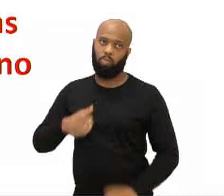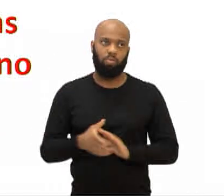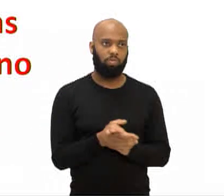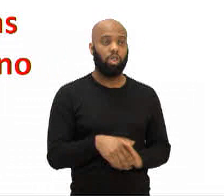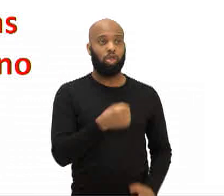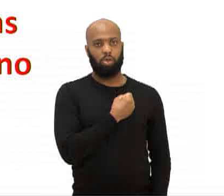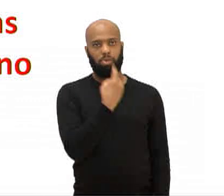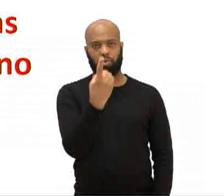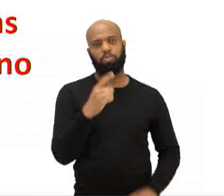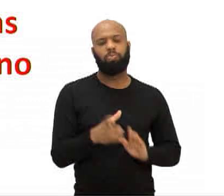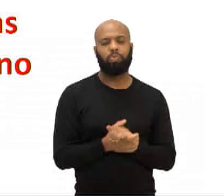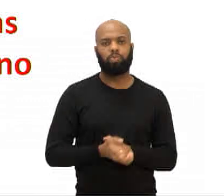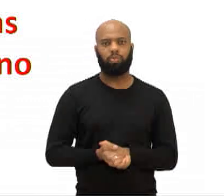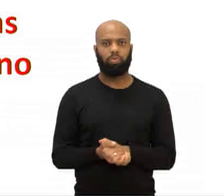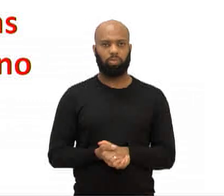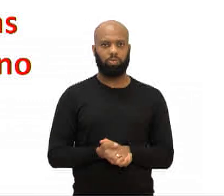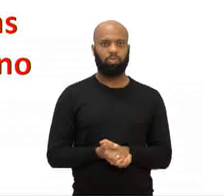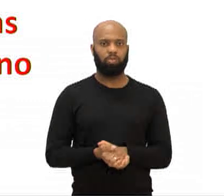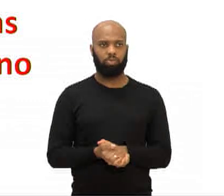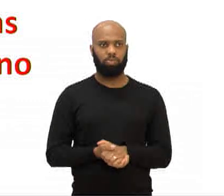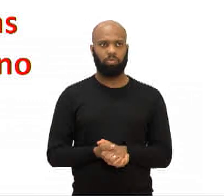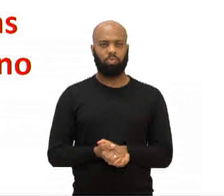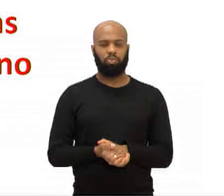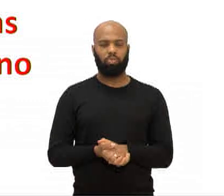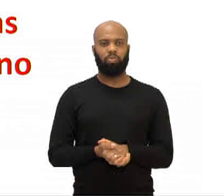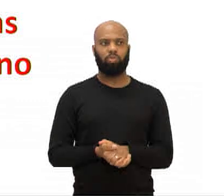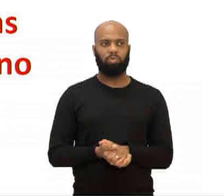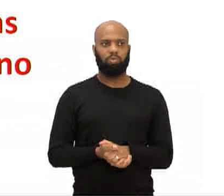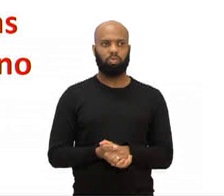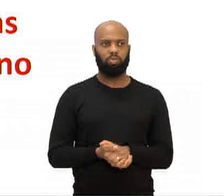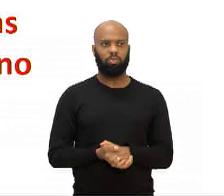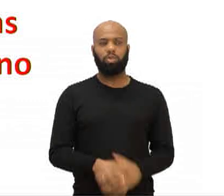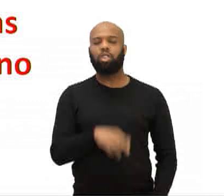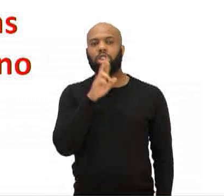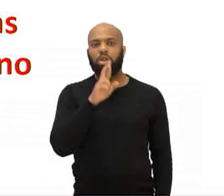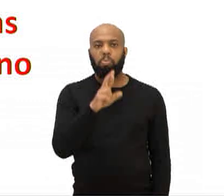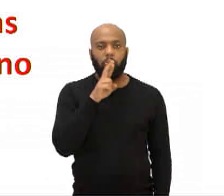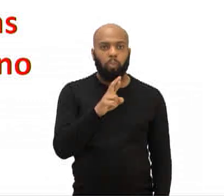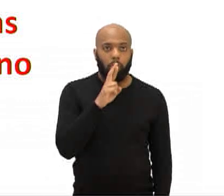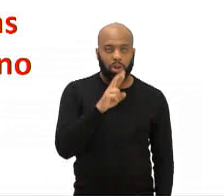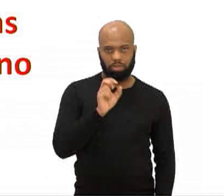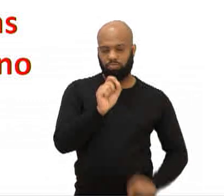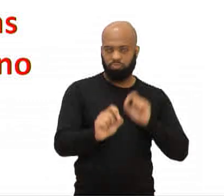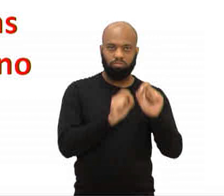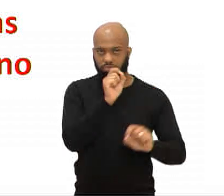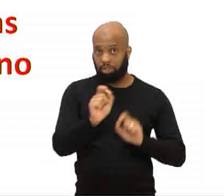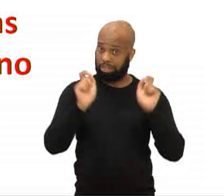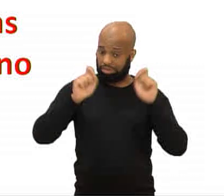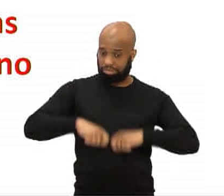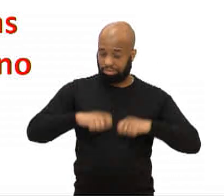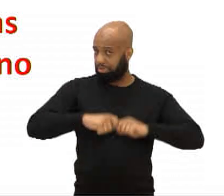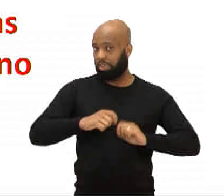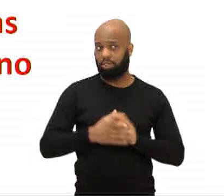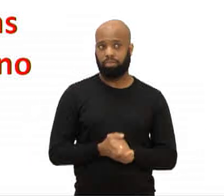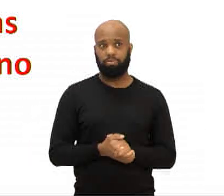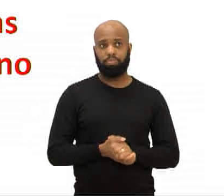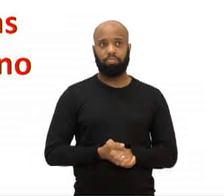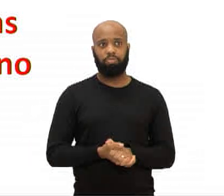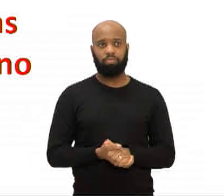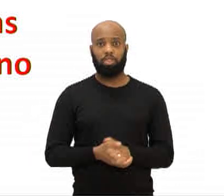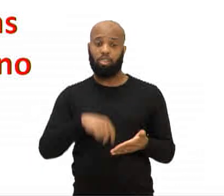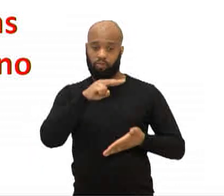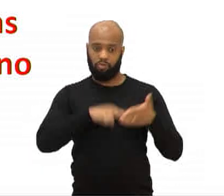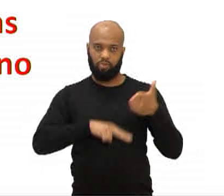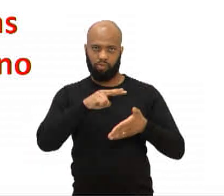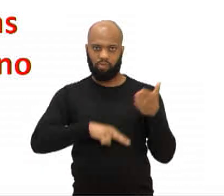que motivaria uma pessoa a hacerse um autorretrato? Uma possibilidade, né, uma resposta possível seria porque a